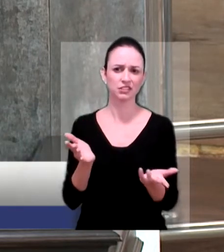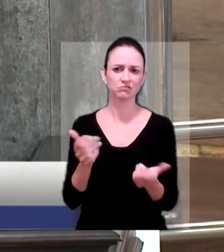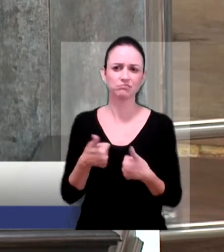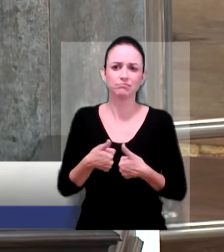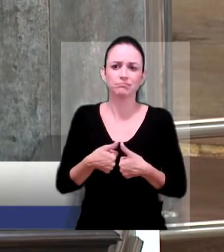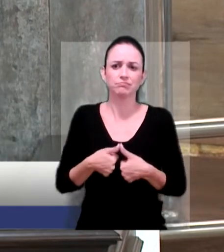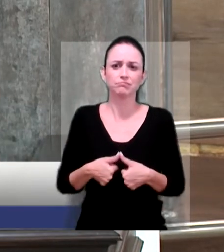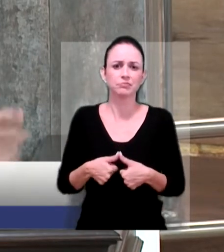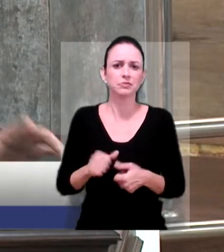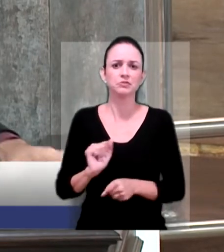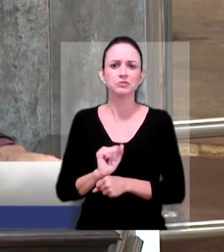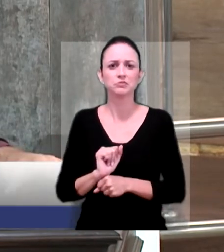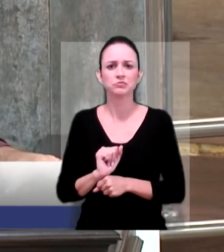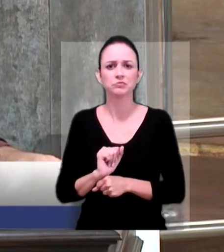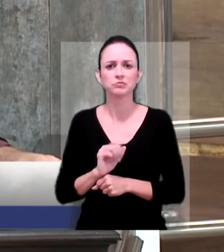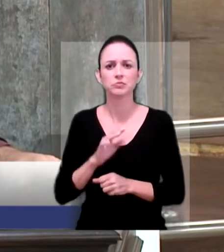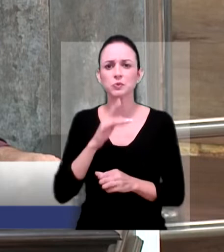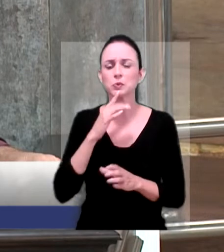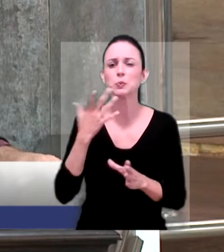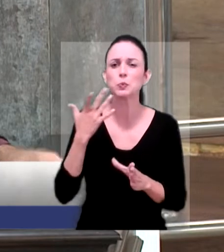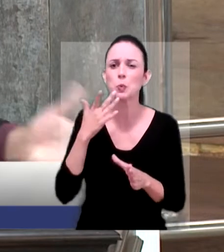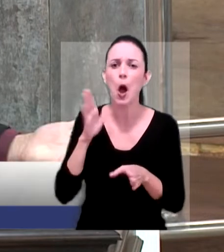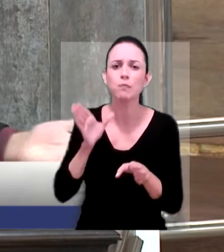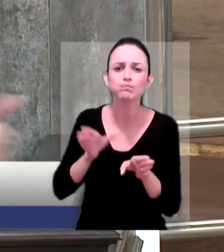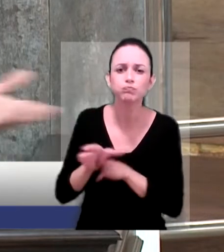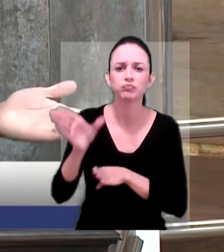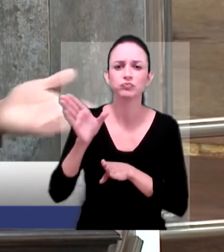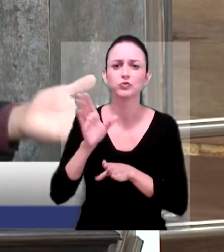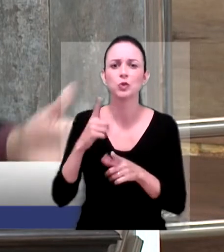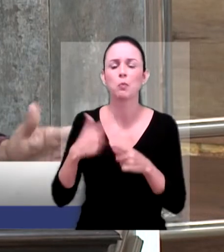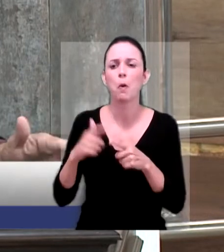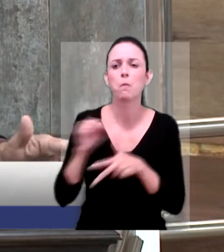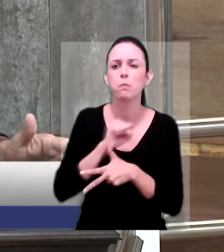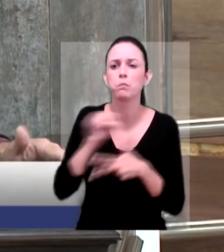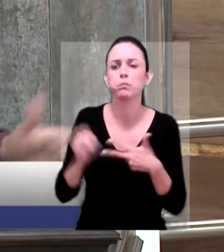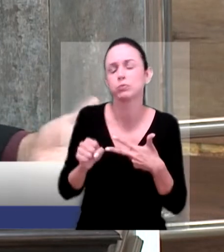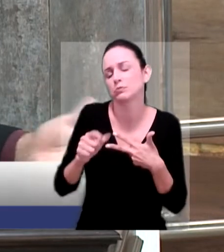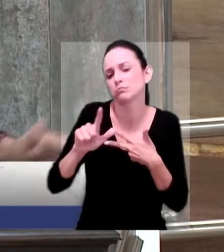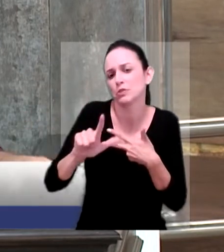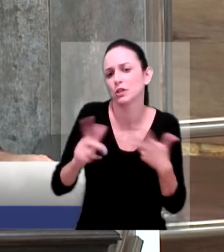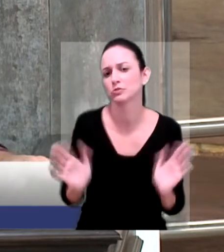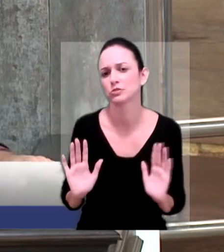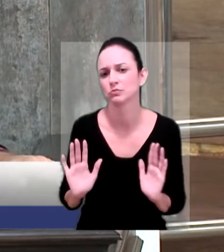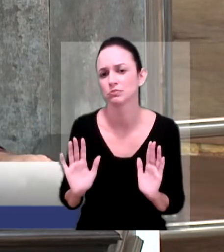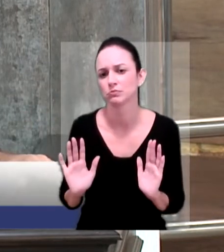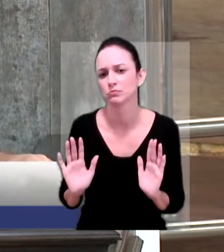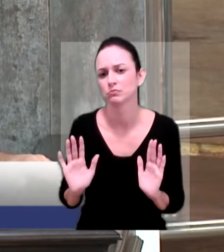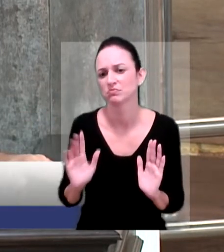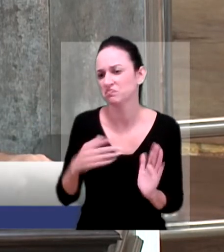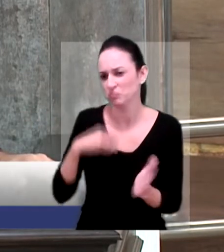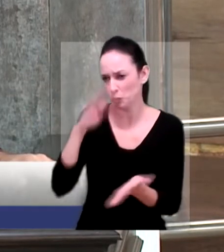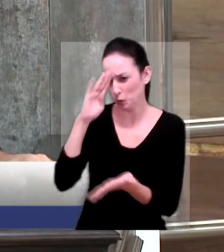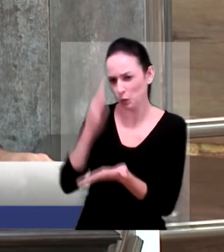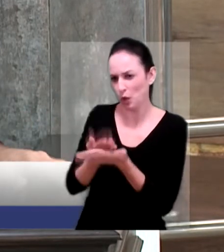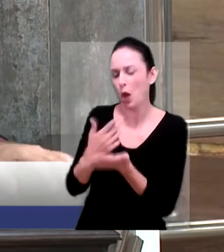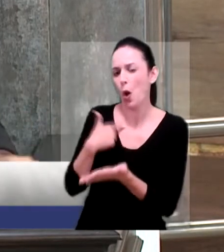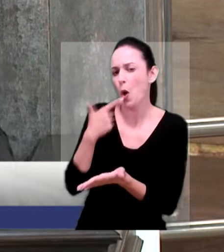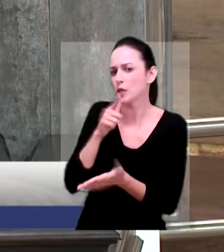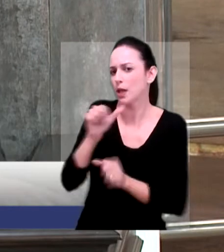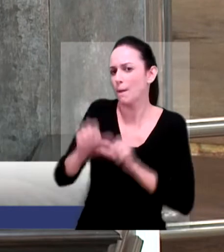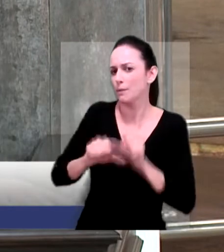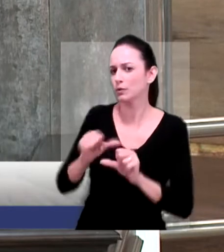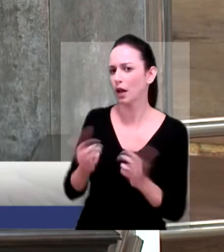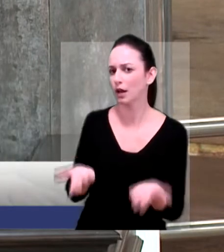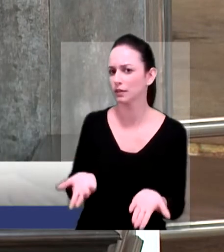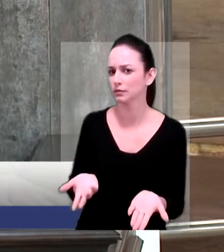convencido, talvez pelo fisiologismo que o próprio Poder Legislativo assim o tem, não pudesse ter a crença de fazer alguma transformação. Dentre essas